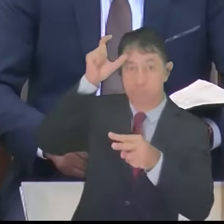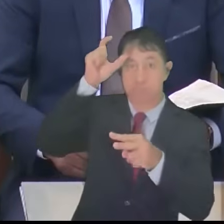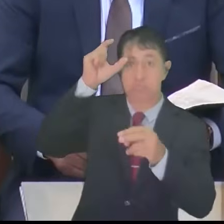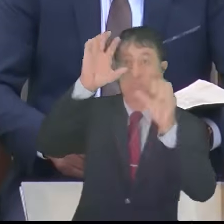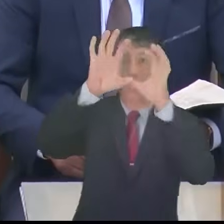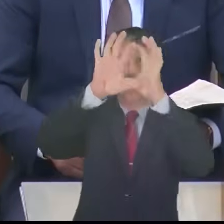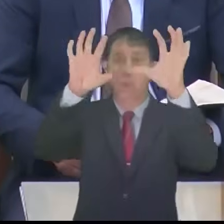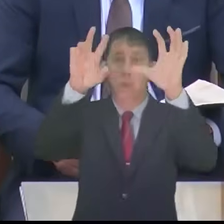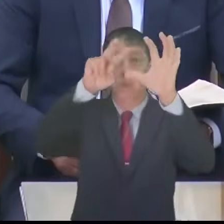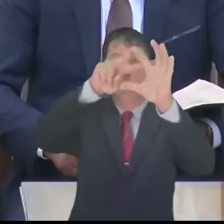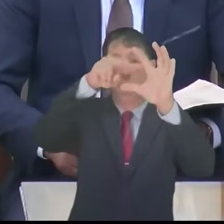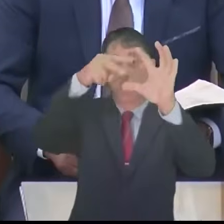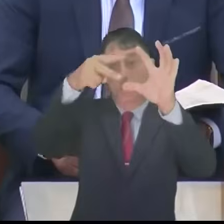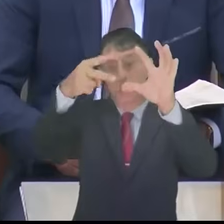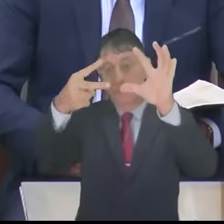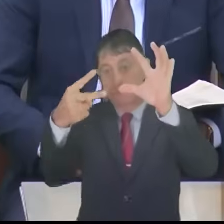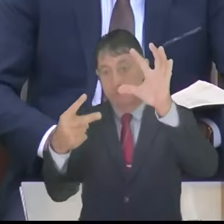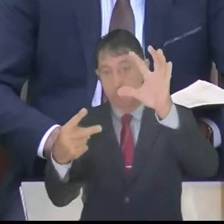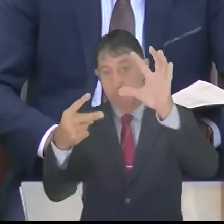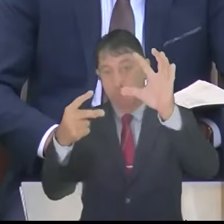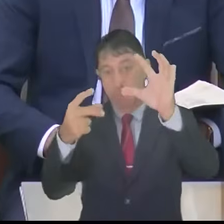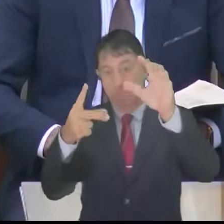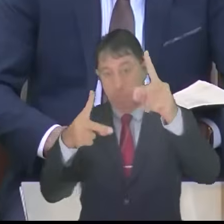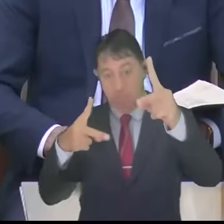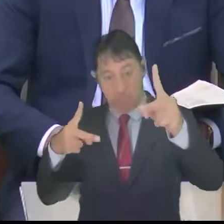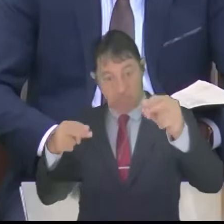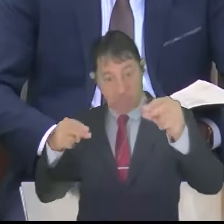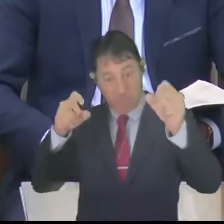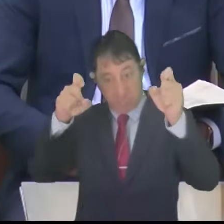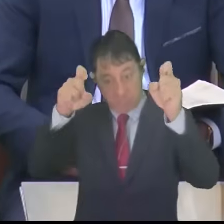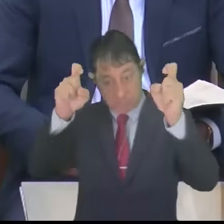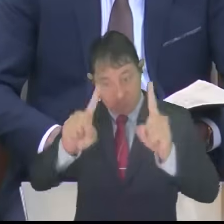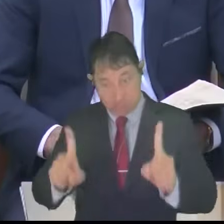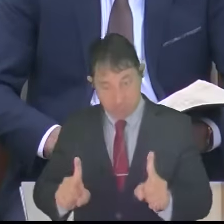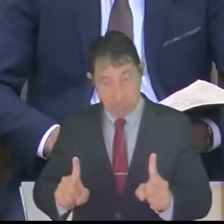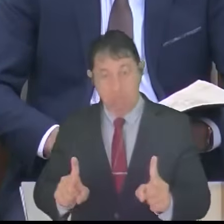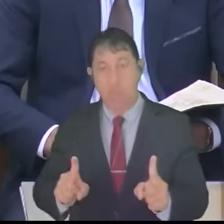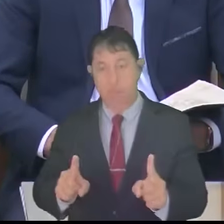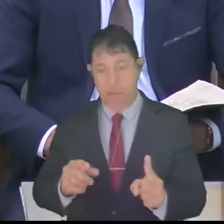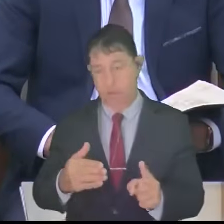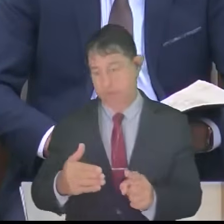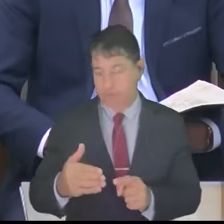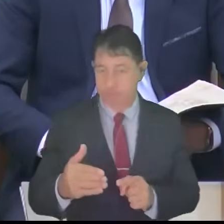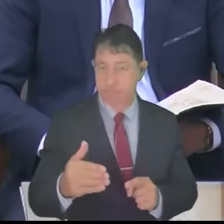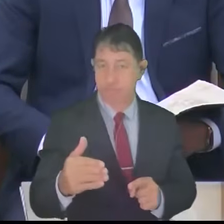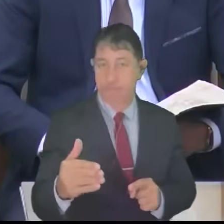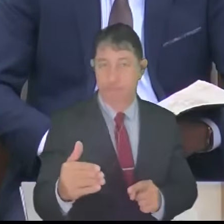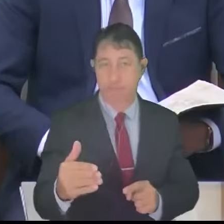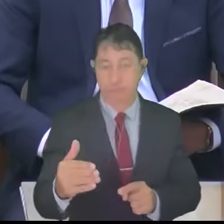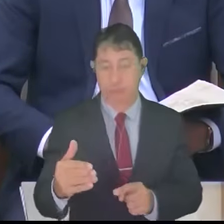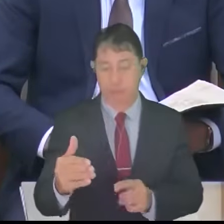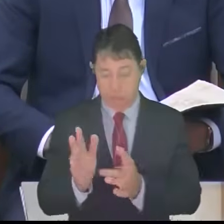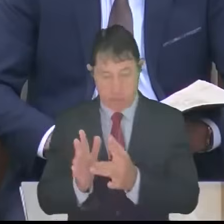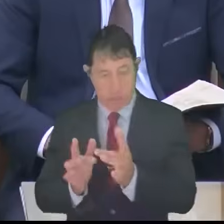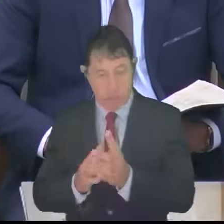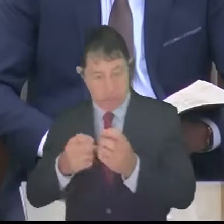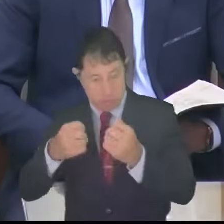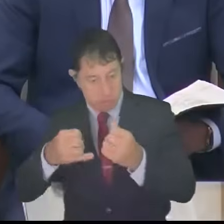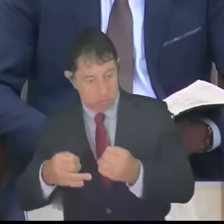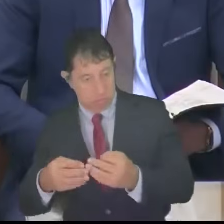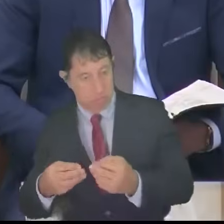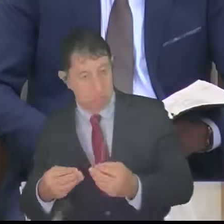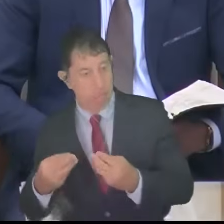raio. Glória a Deus. Prossiga, por favor. E eis que eu vos dou poder para pisar